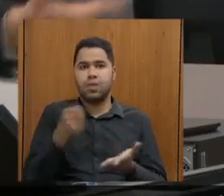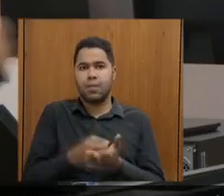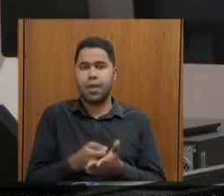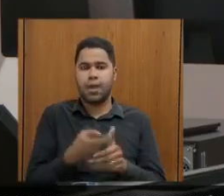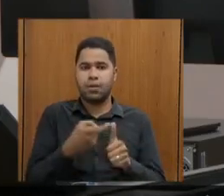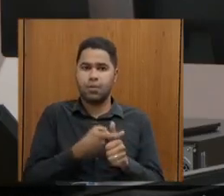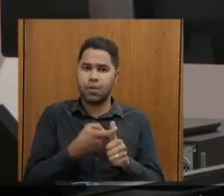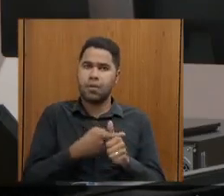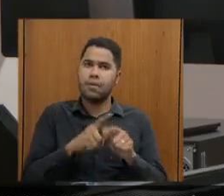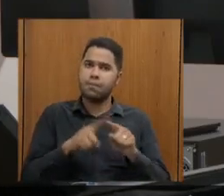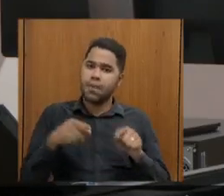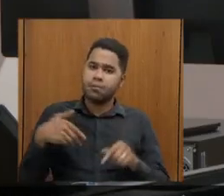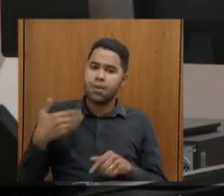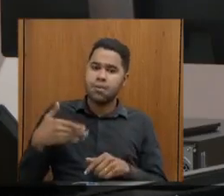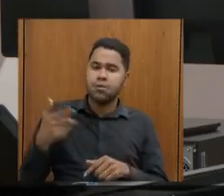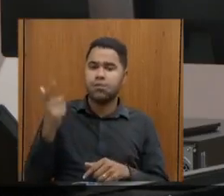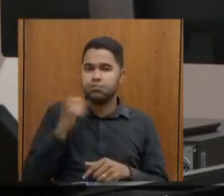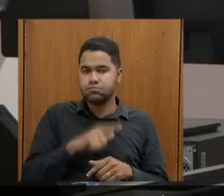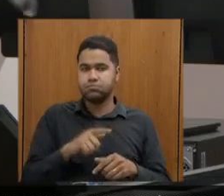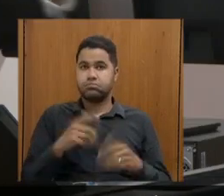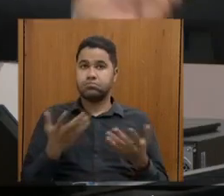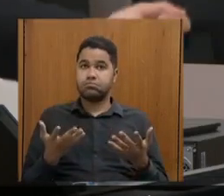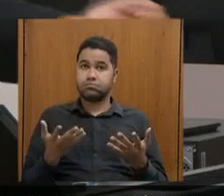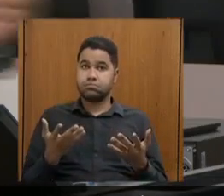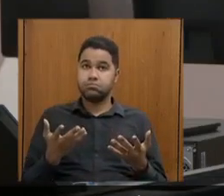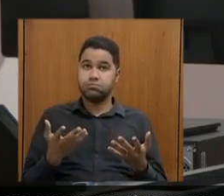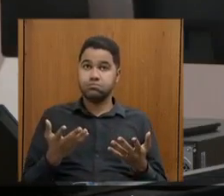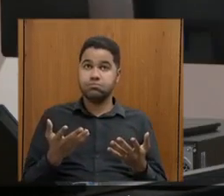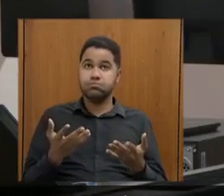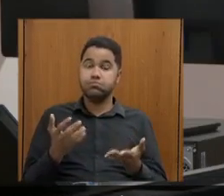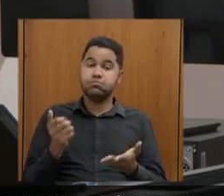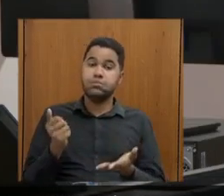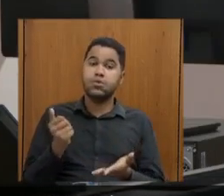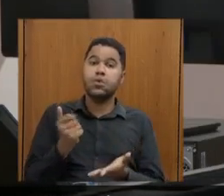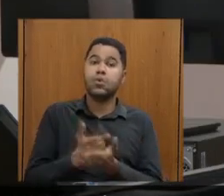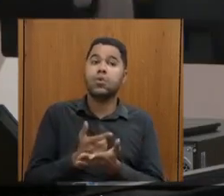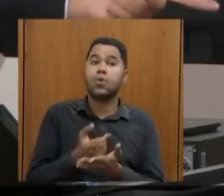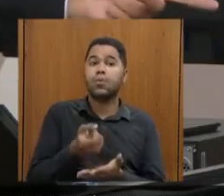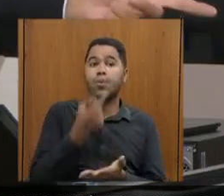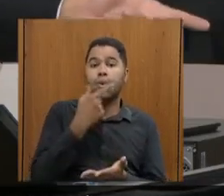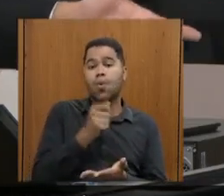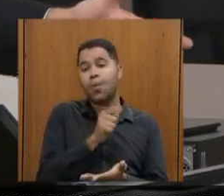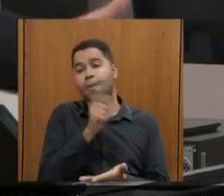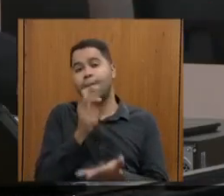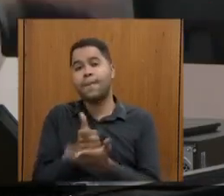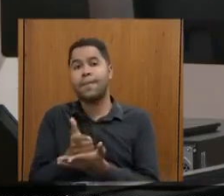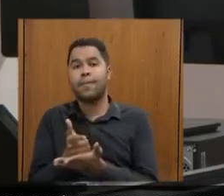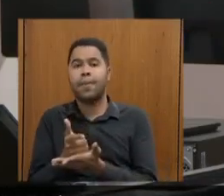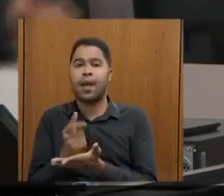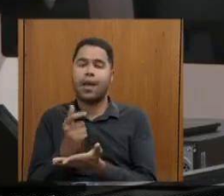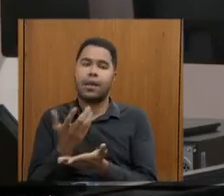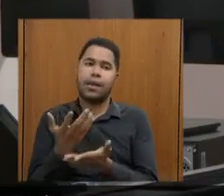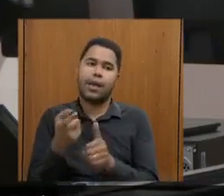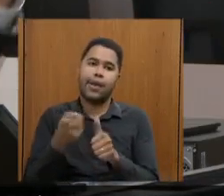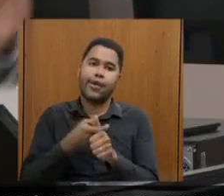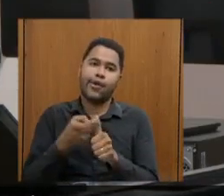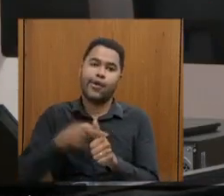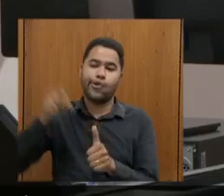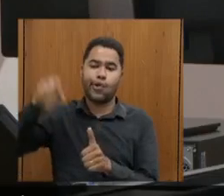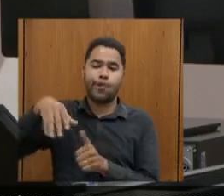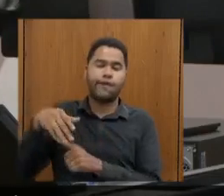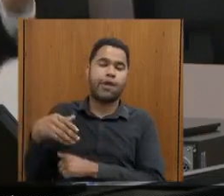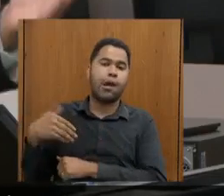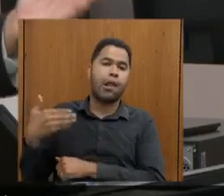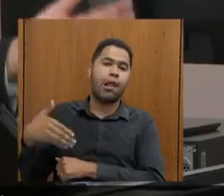tentar em dia para ele receber a energia solar aí eles eu compro anestésico ou paga a conta de luz aí vai deixando a